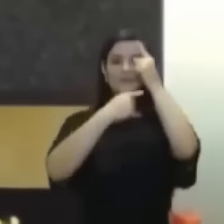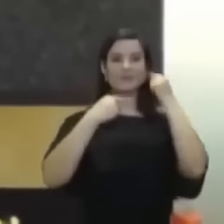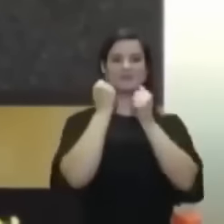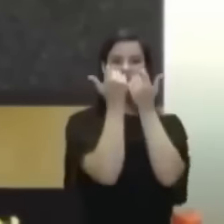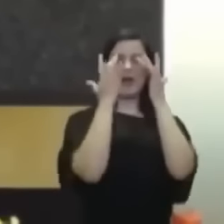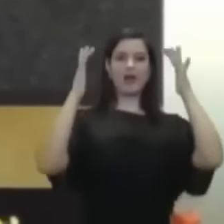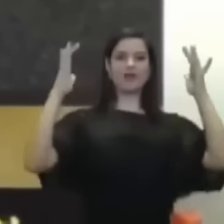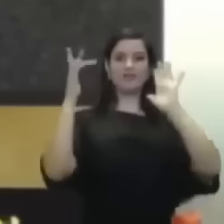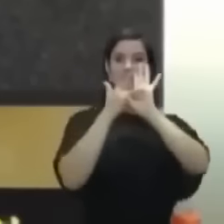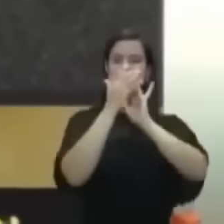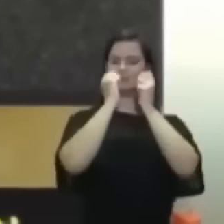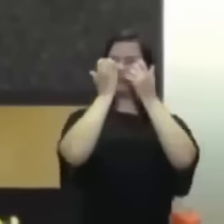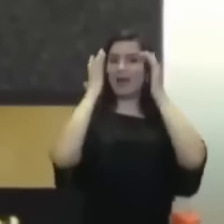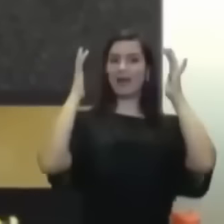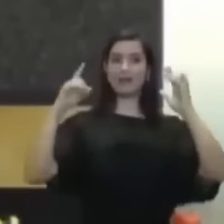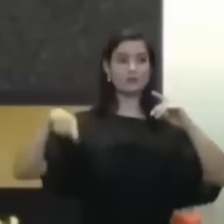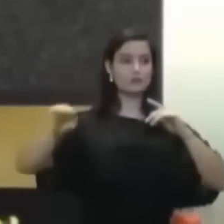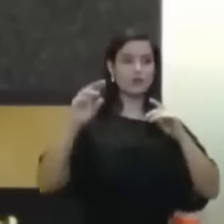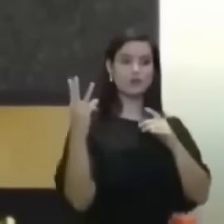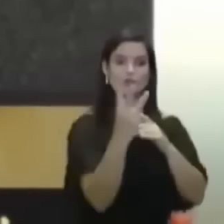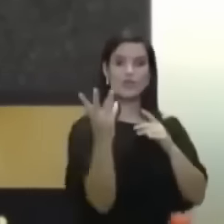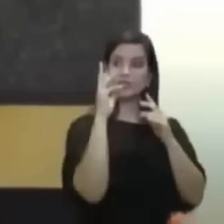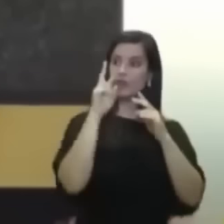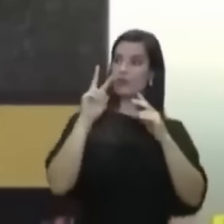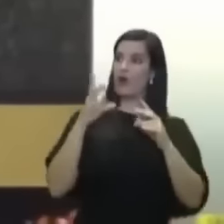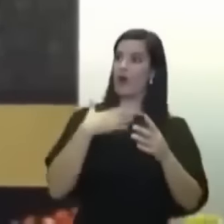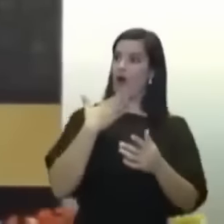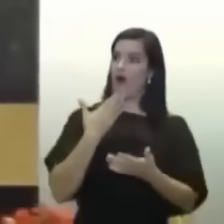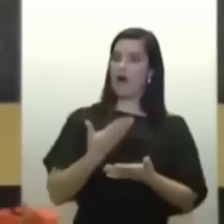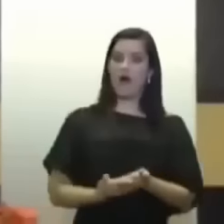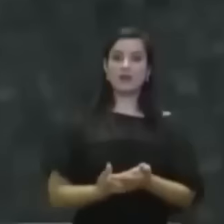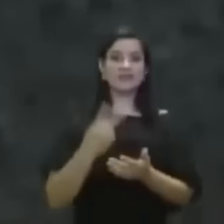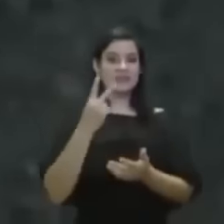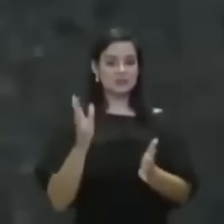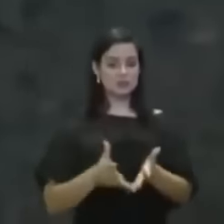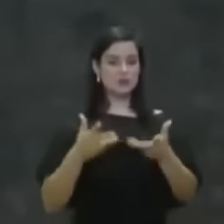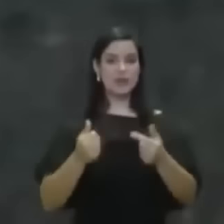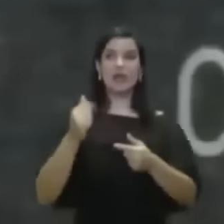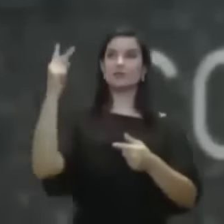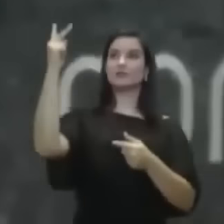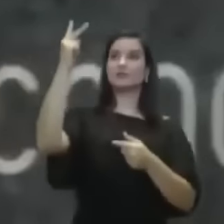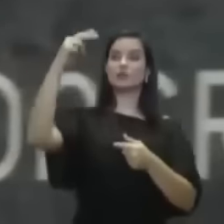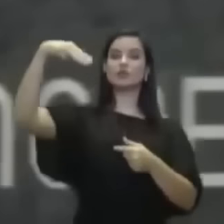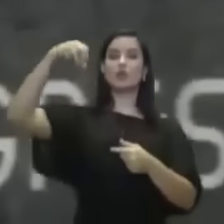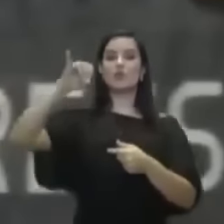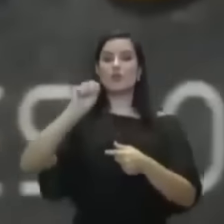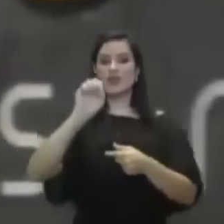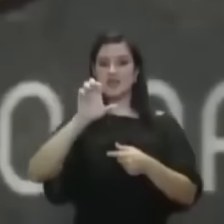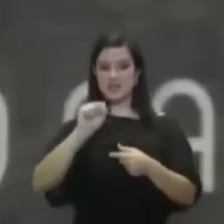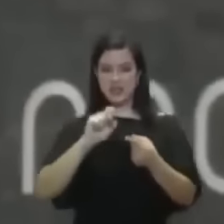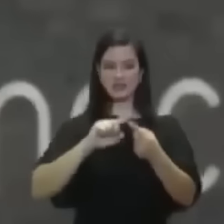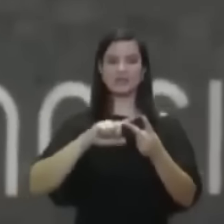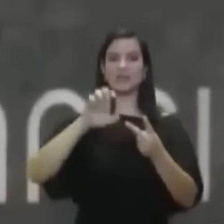sol, as vestes de Jesus brilham como a luz. Segundo milagre: Moisés e Elias aparecem em glória, conversando